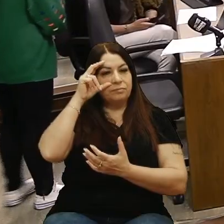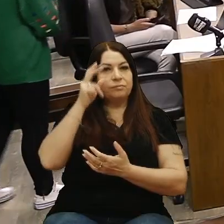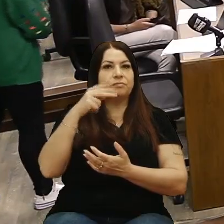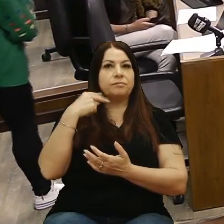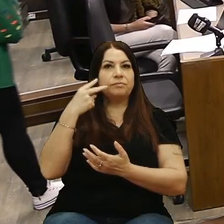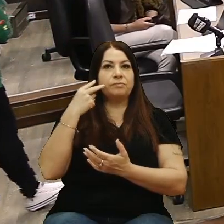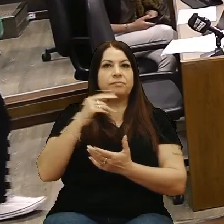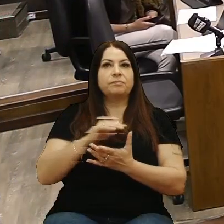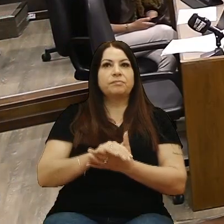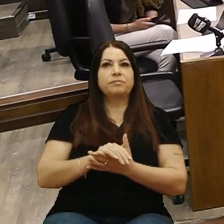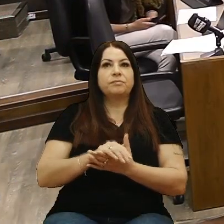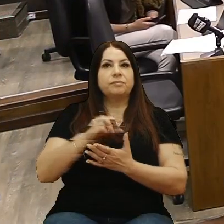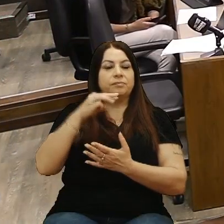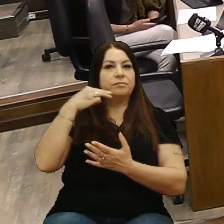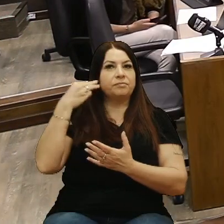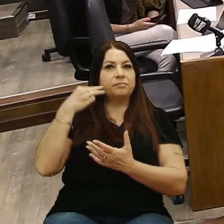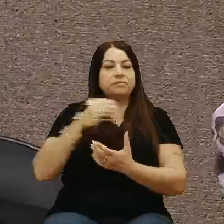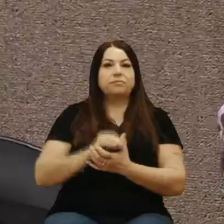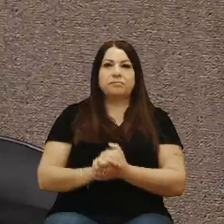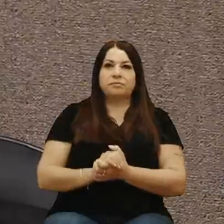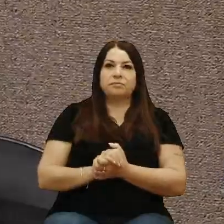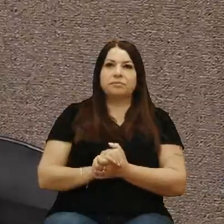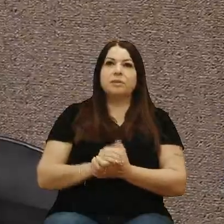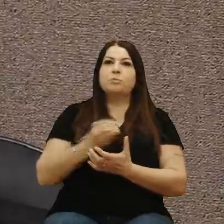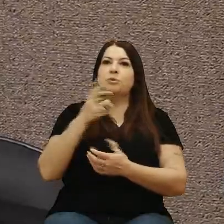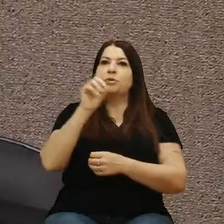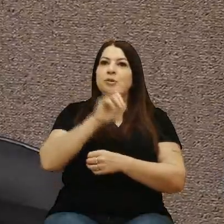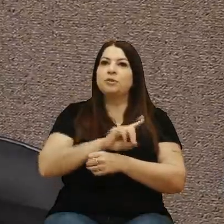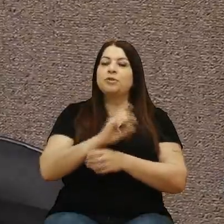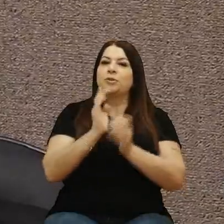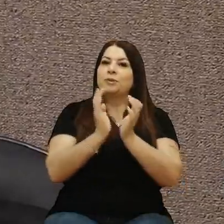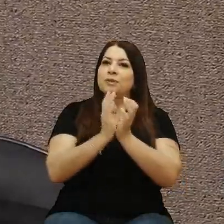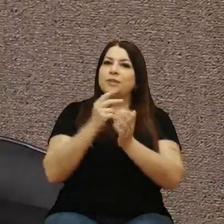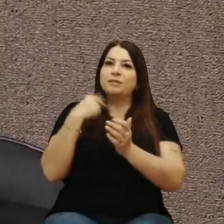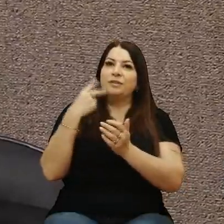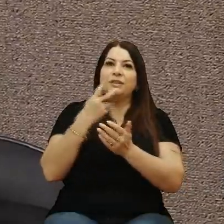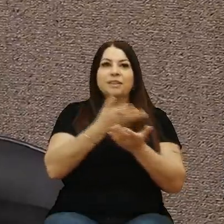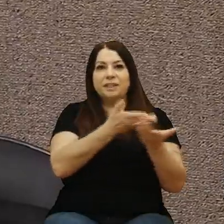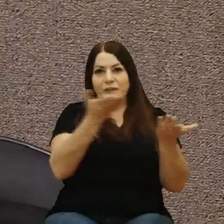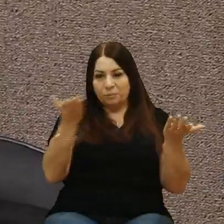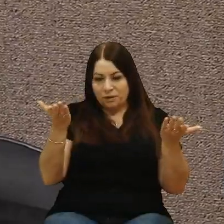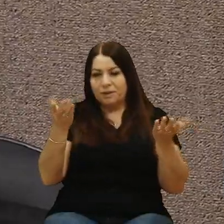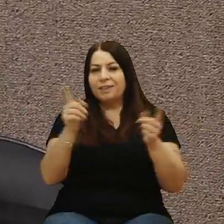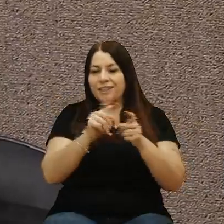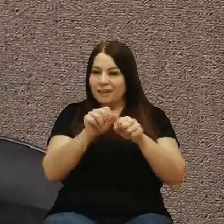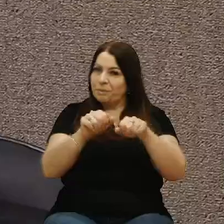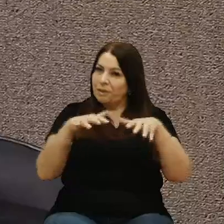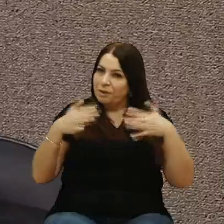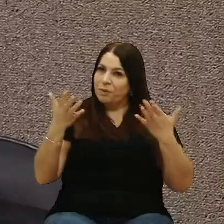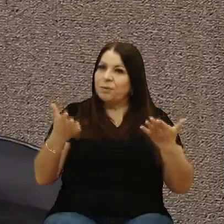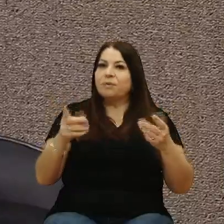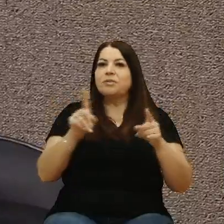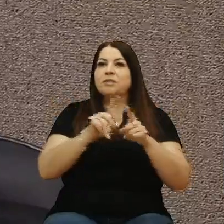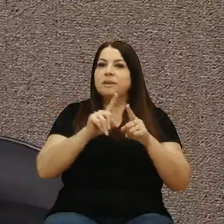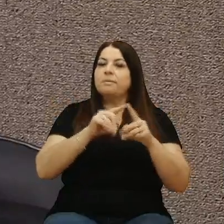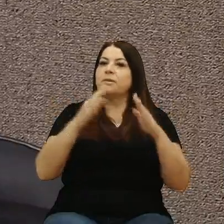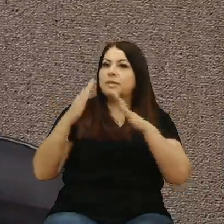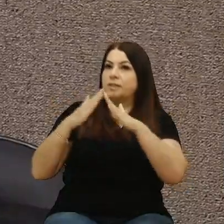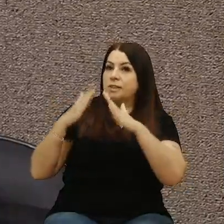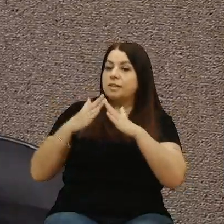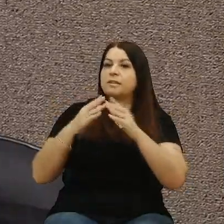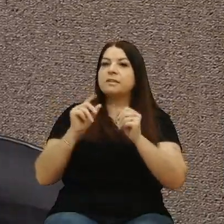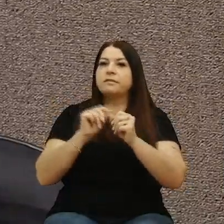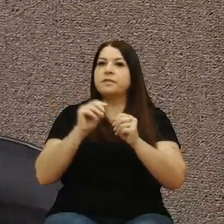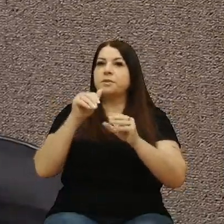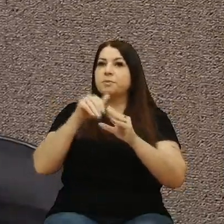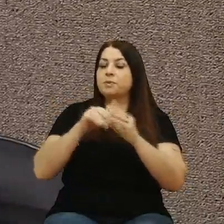palavra, a vereadora Marisol Santos. Muito bom dia, colegas vereadores, quem nos acompanha aqui na plateia hoje ou quem nos acompanha de casa. Quero aqui fazer um